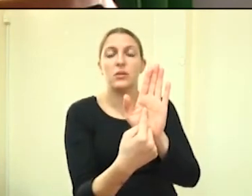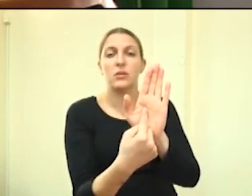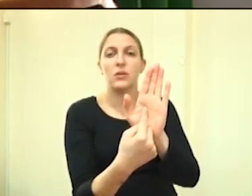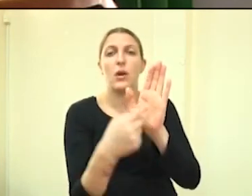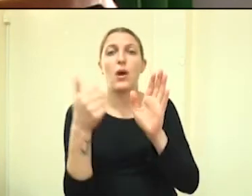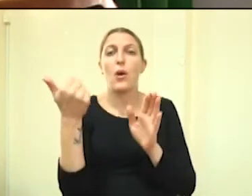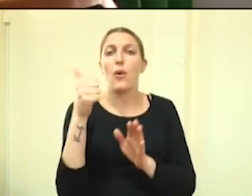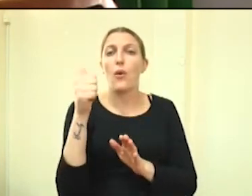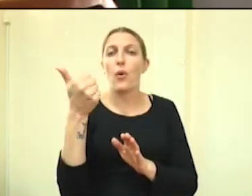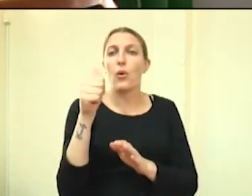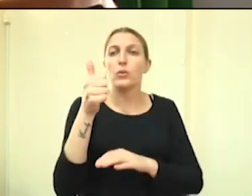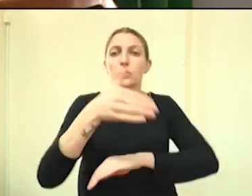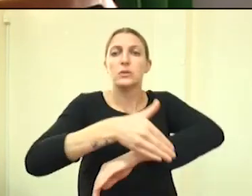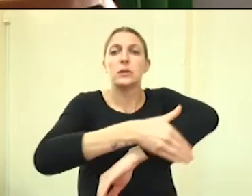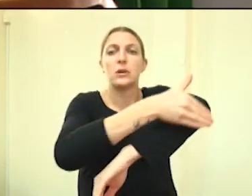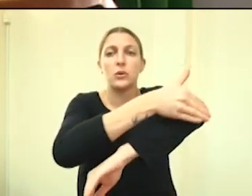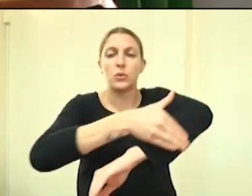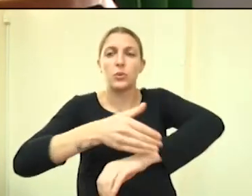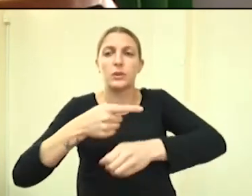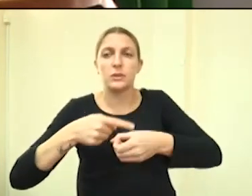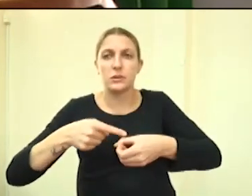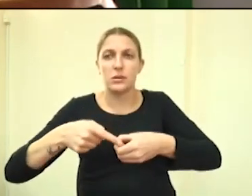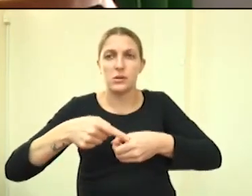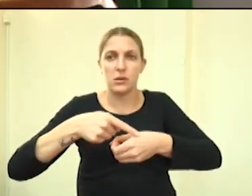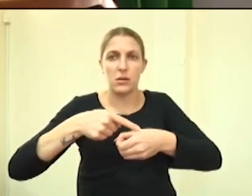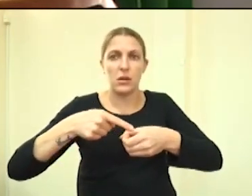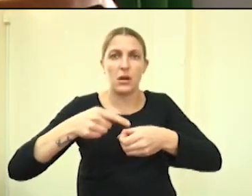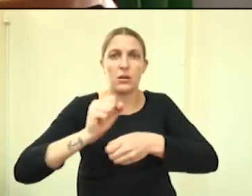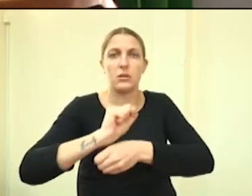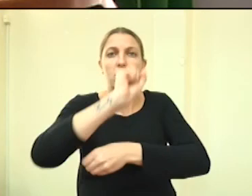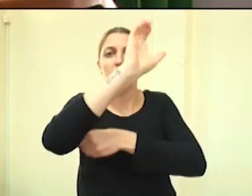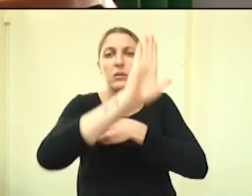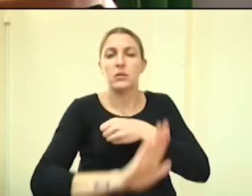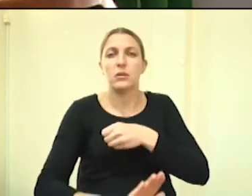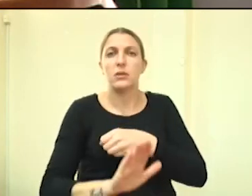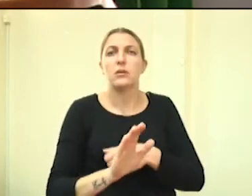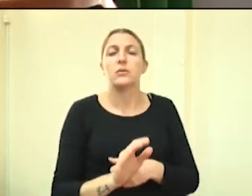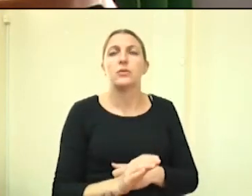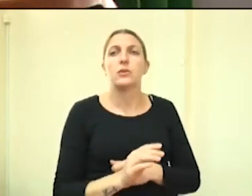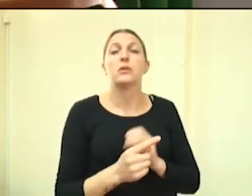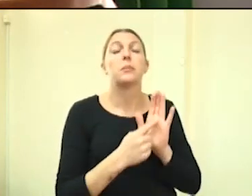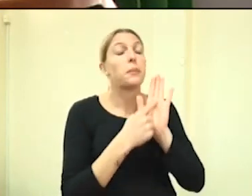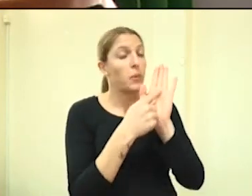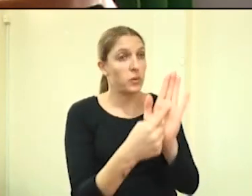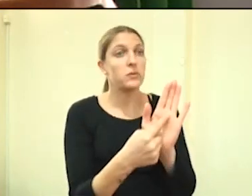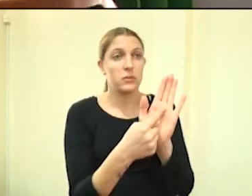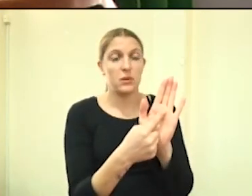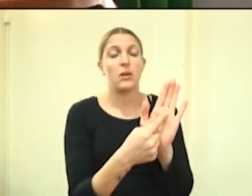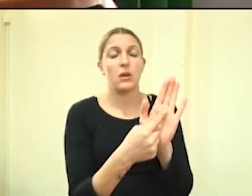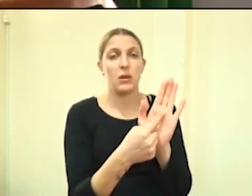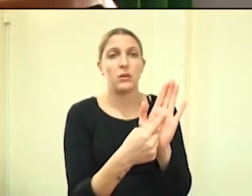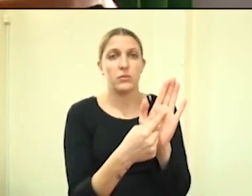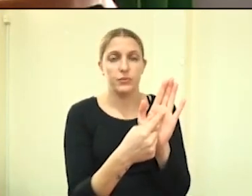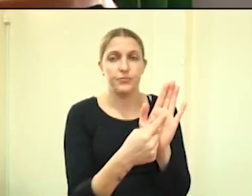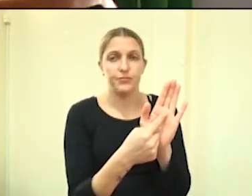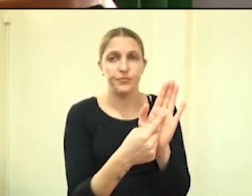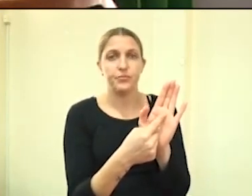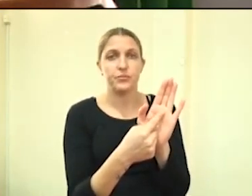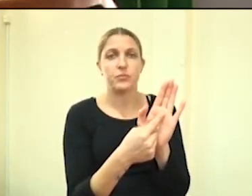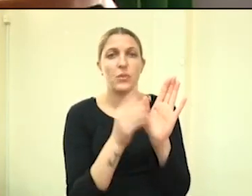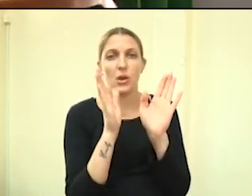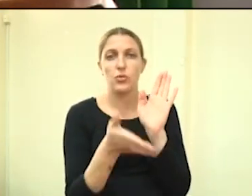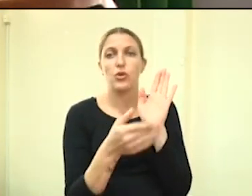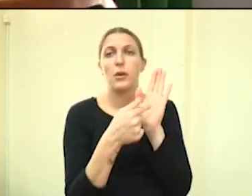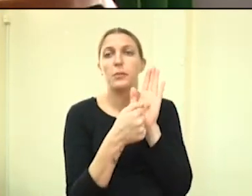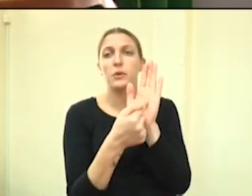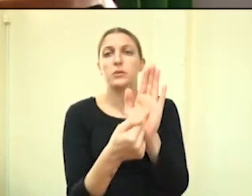11 ruas da cidade de Erechim e mostrei, no passado, 11 ruas